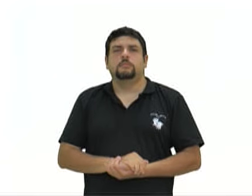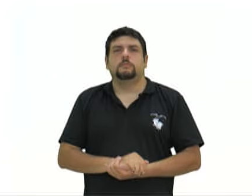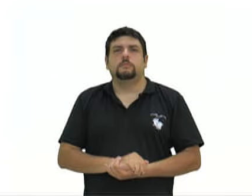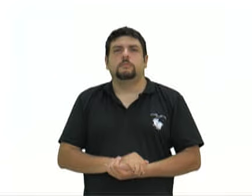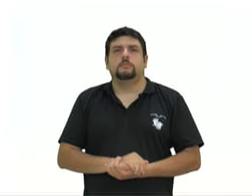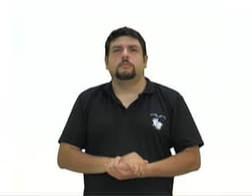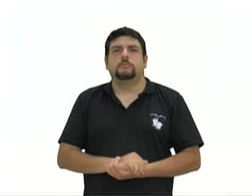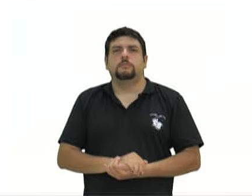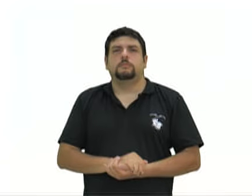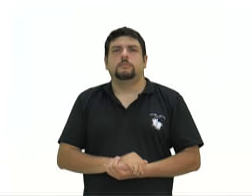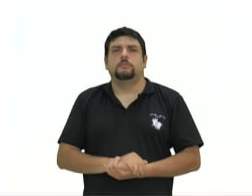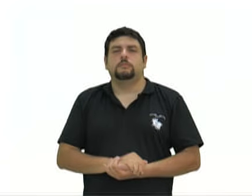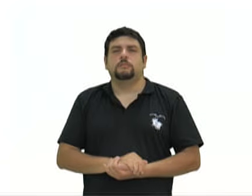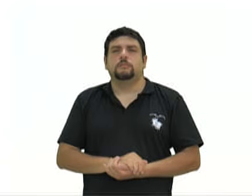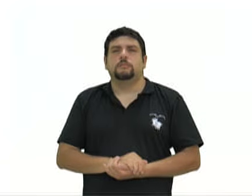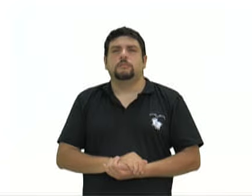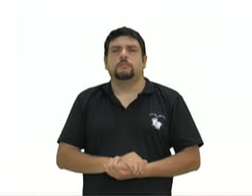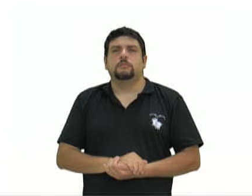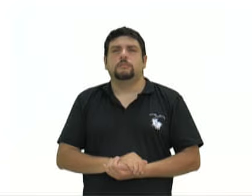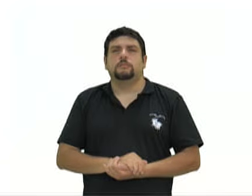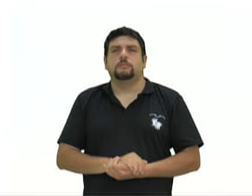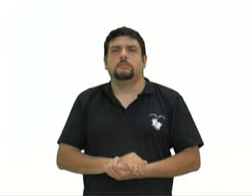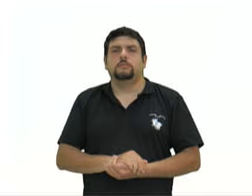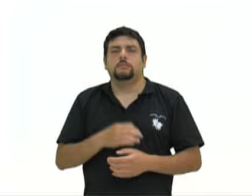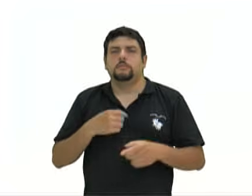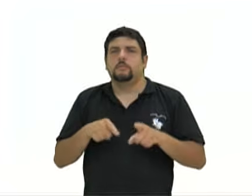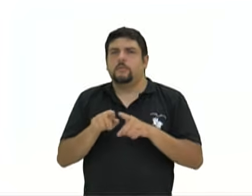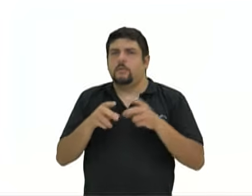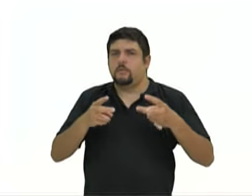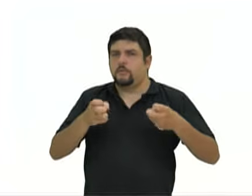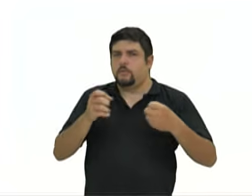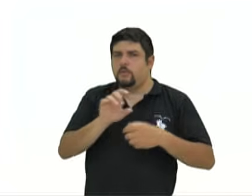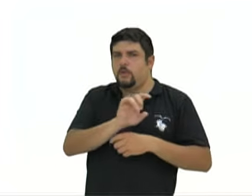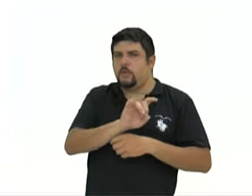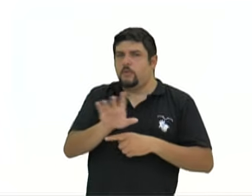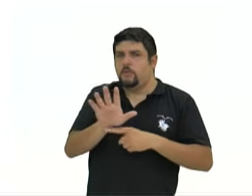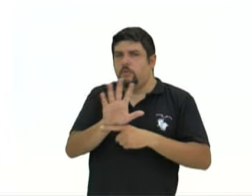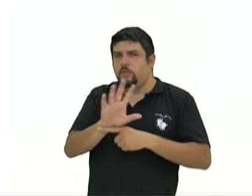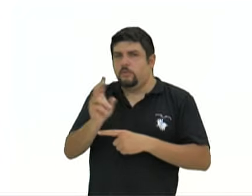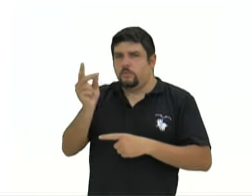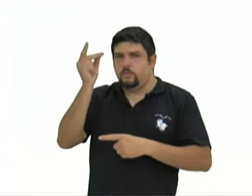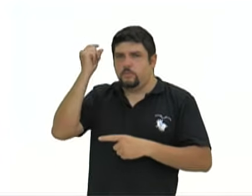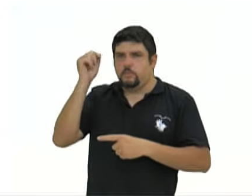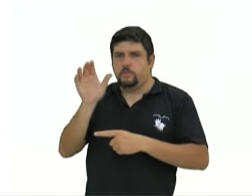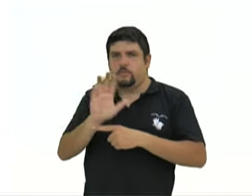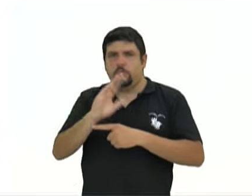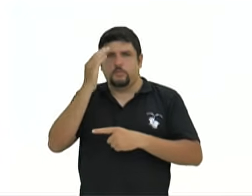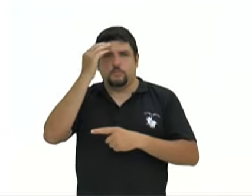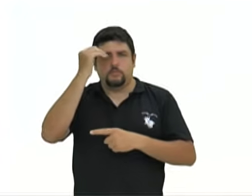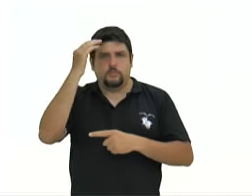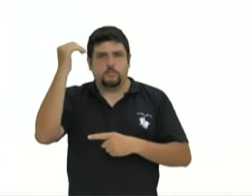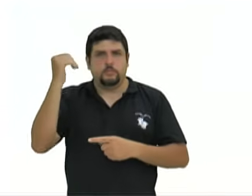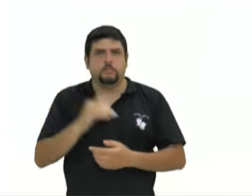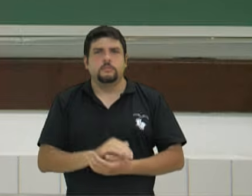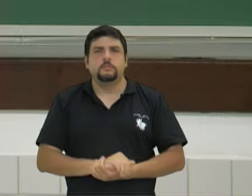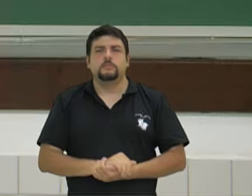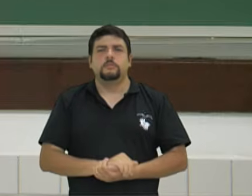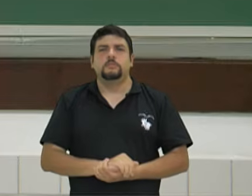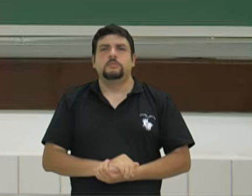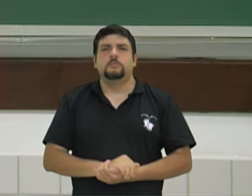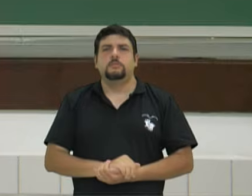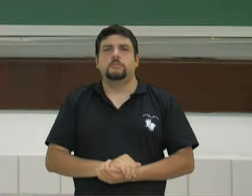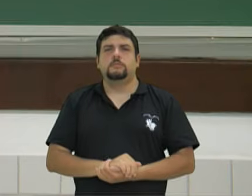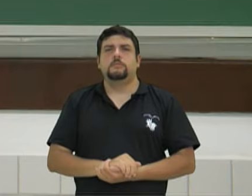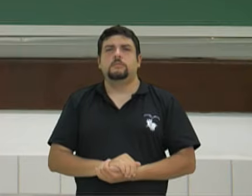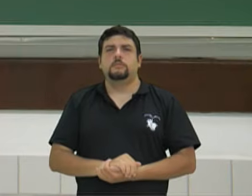legal. Né? O Vampiro de Düsseldorf, maravilhoso. E Metrópolis, que é a Metrópolis de Fritz Lang, é outro clássico